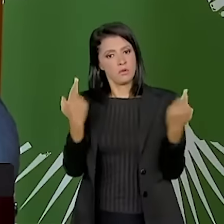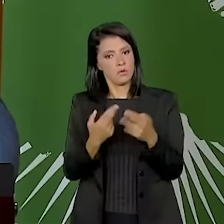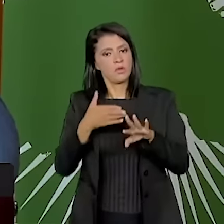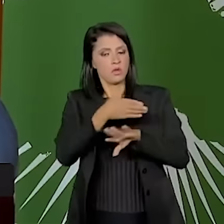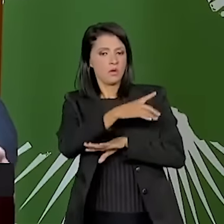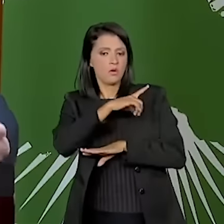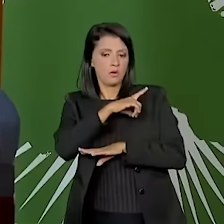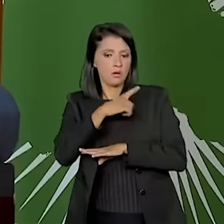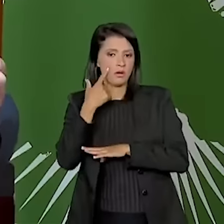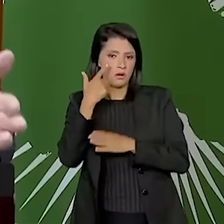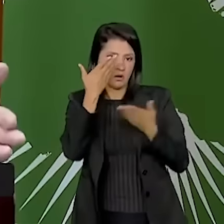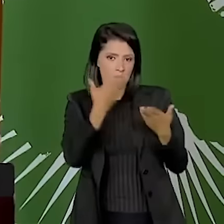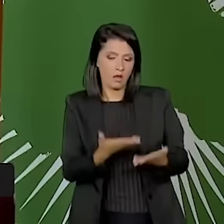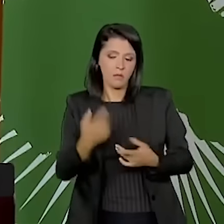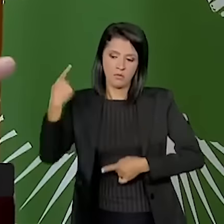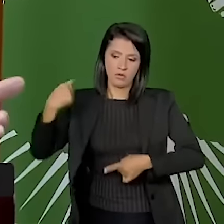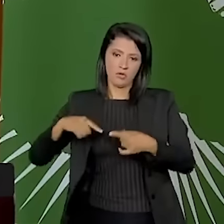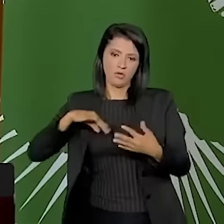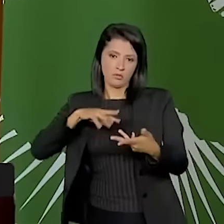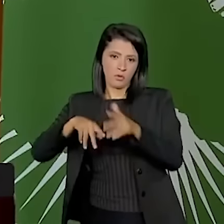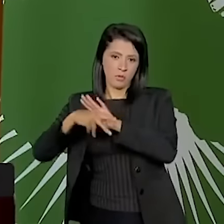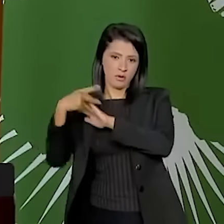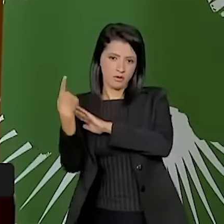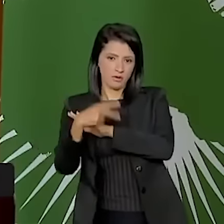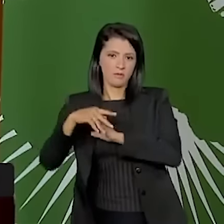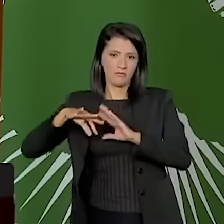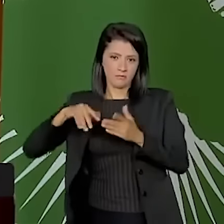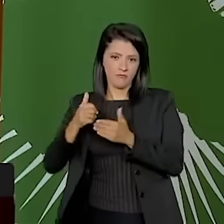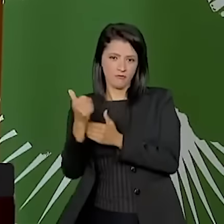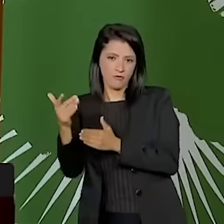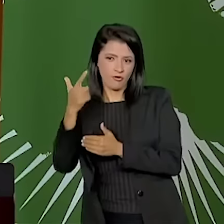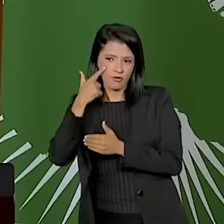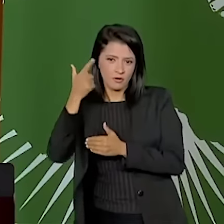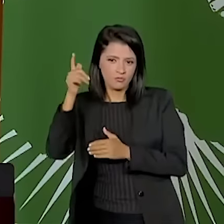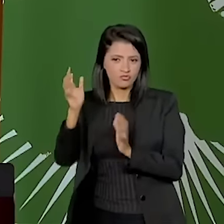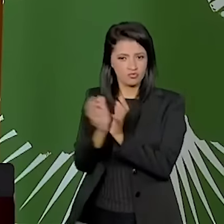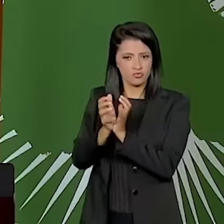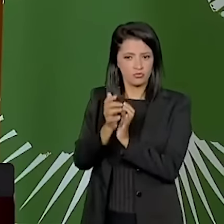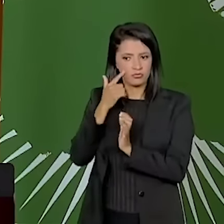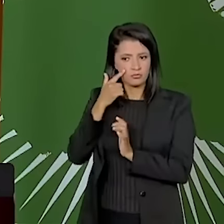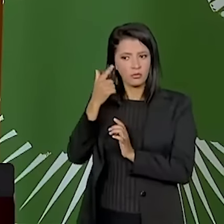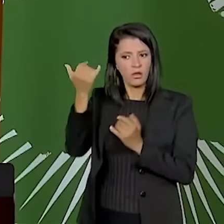com a política externa brasileira e saber. Às vezes,